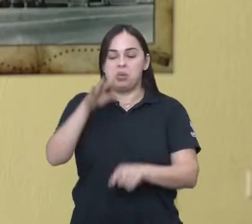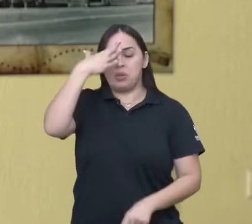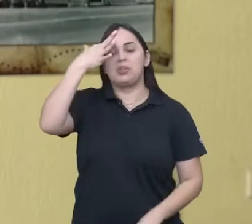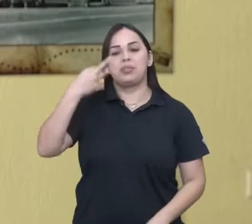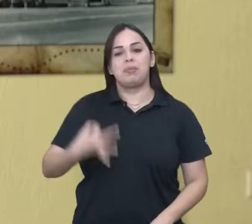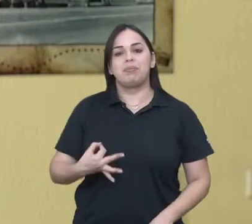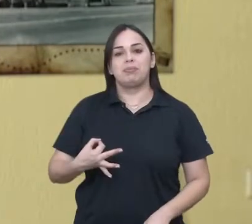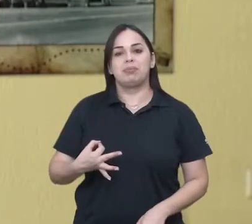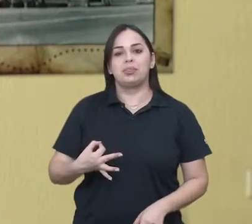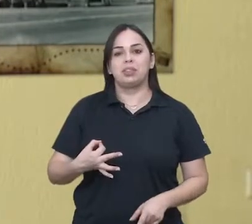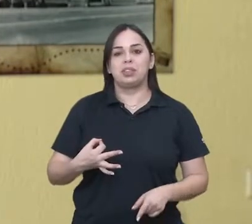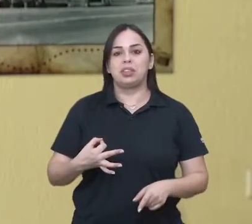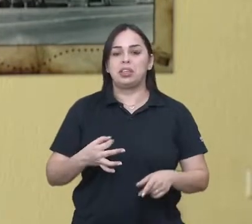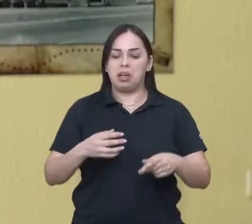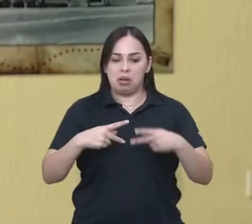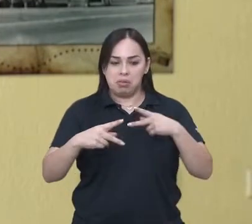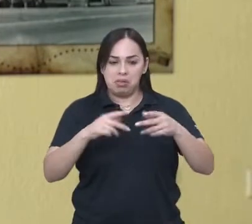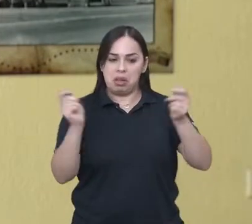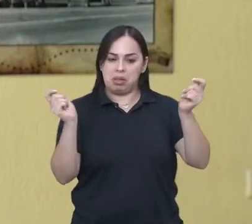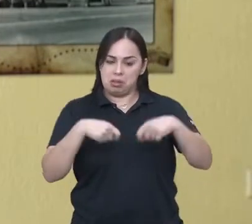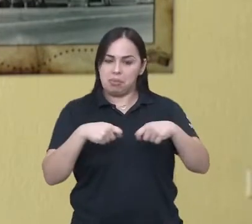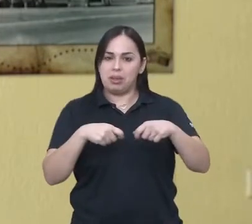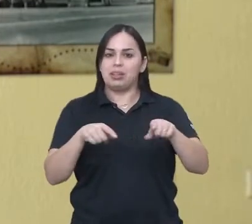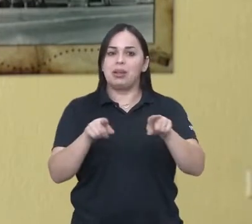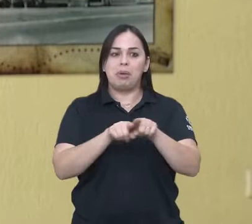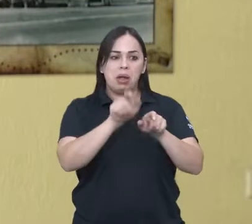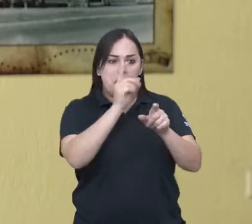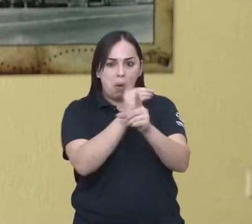nessa modalidade de esporte. Eu tenho certeza que São José